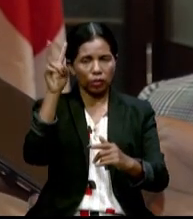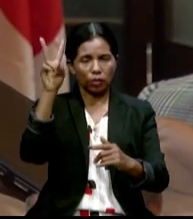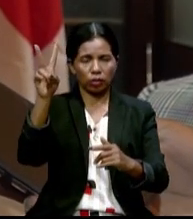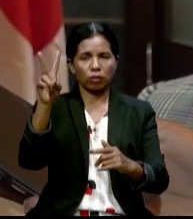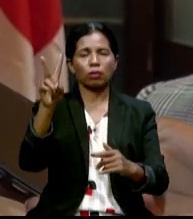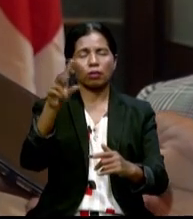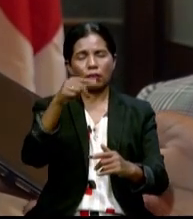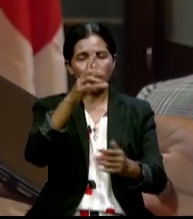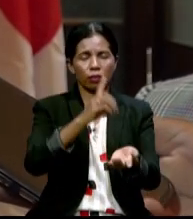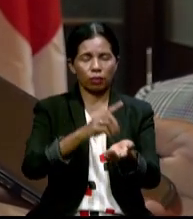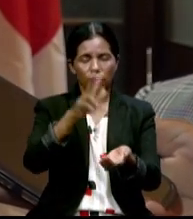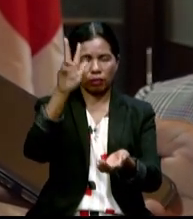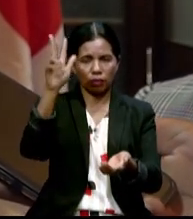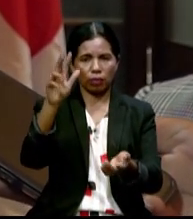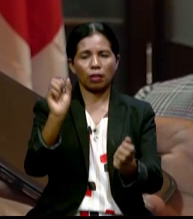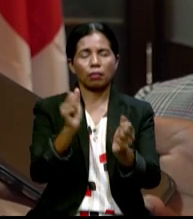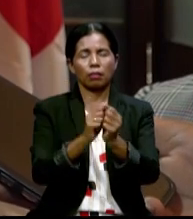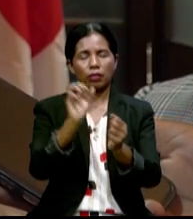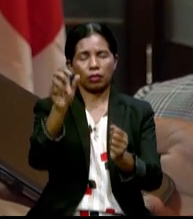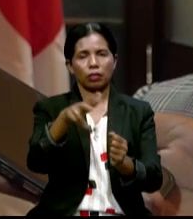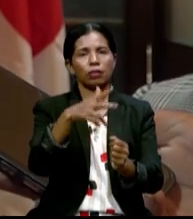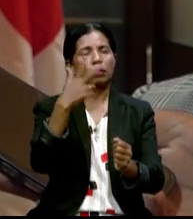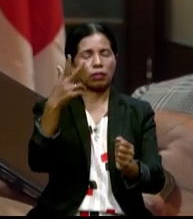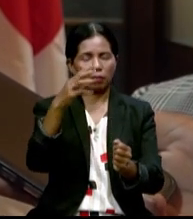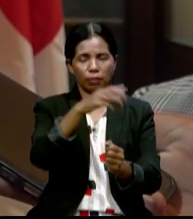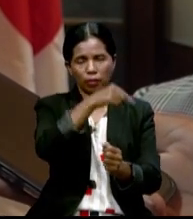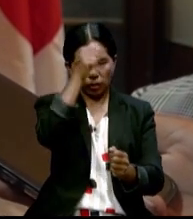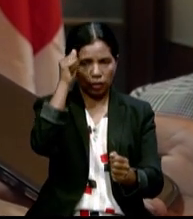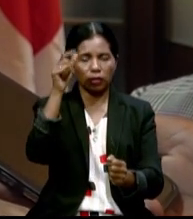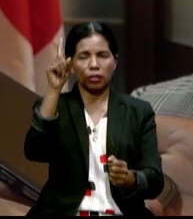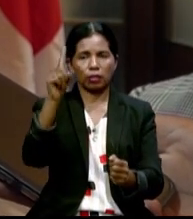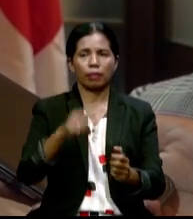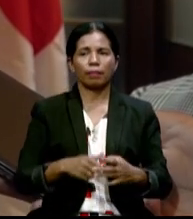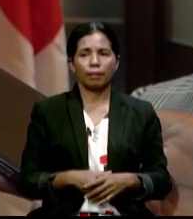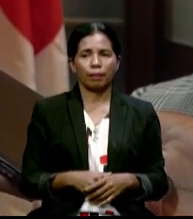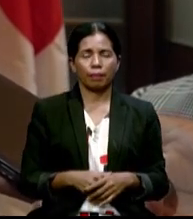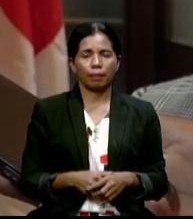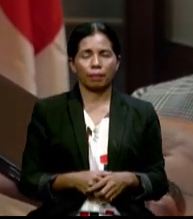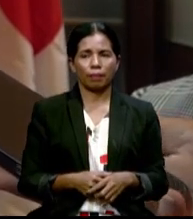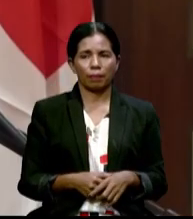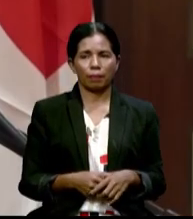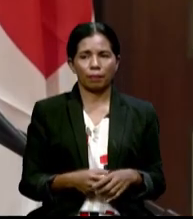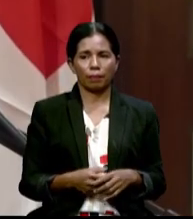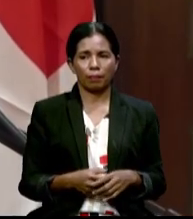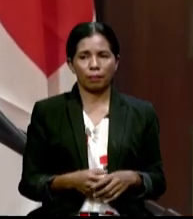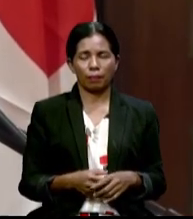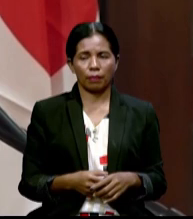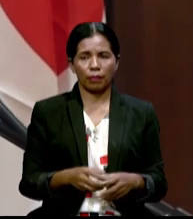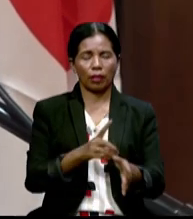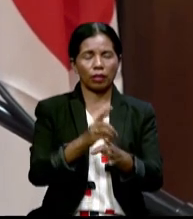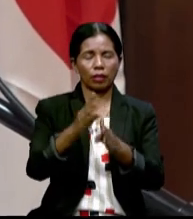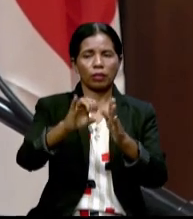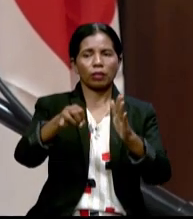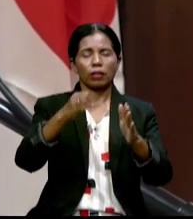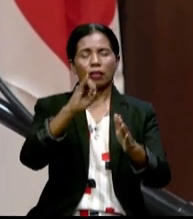intolo ba doutoramento no mos na insan racing lima ba mestrado for master course and 3 for doctoral course. Diretor geral